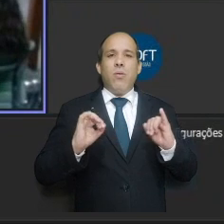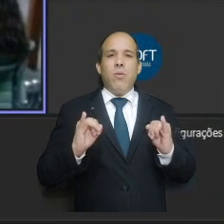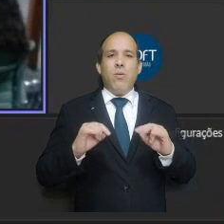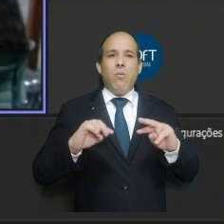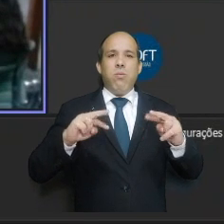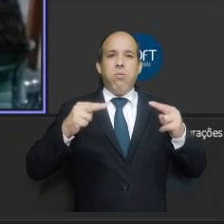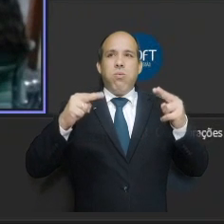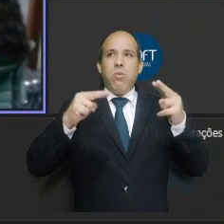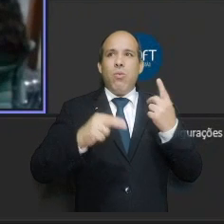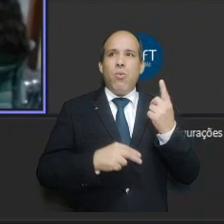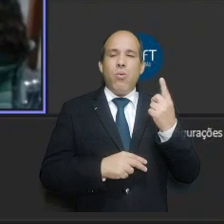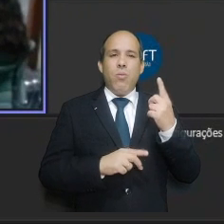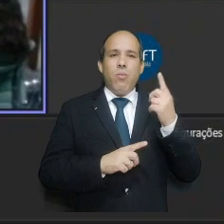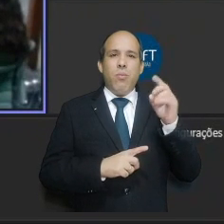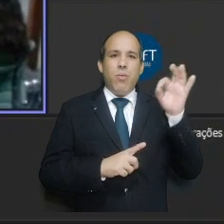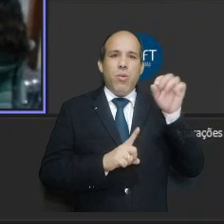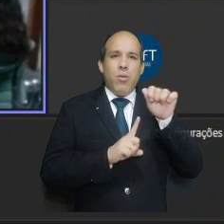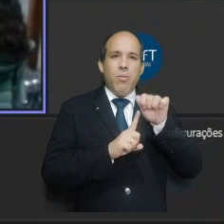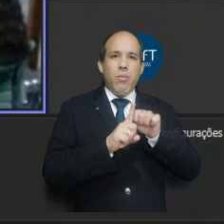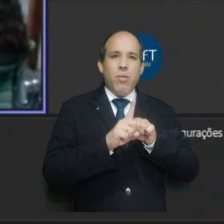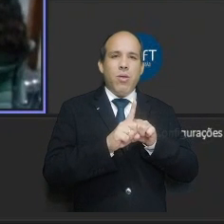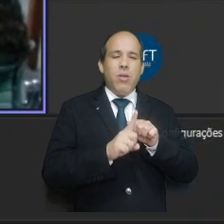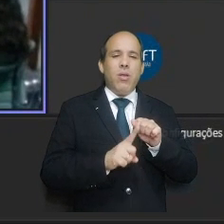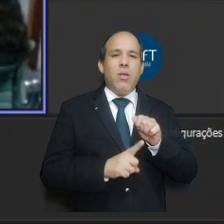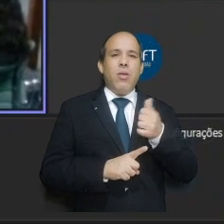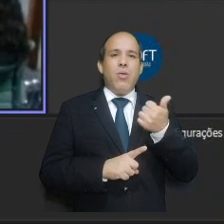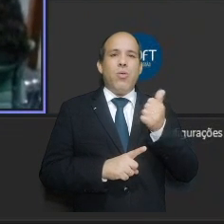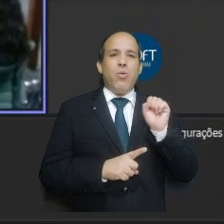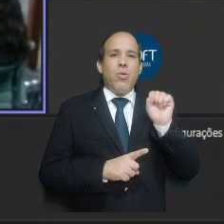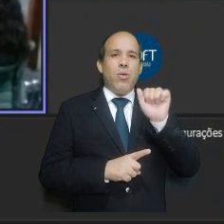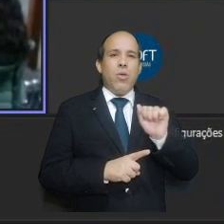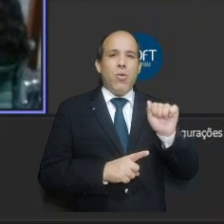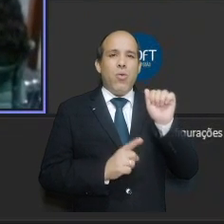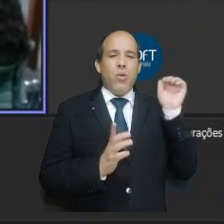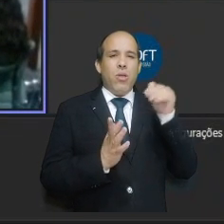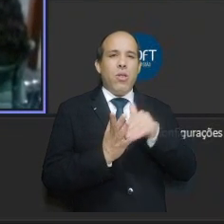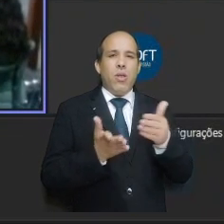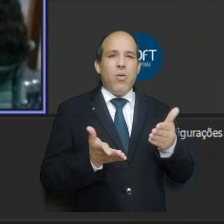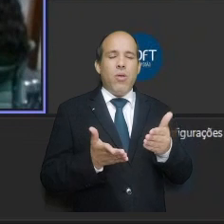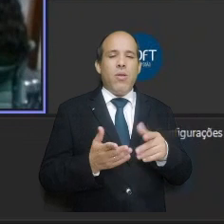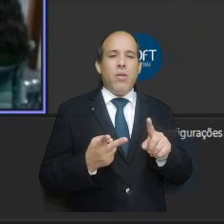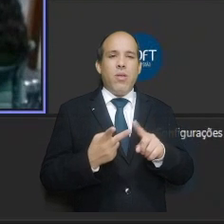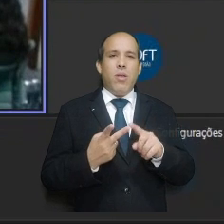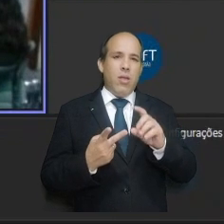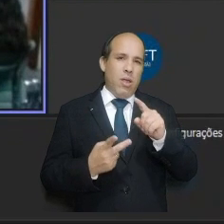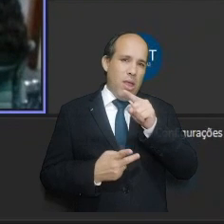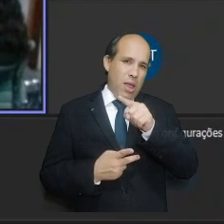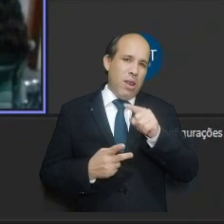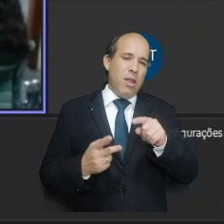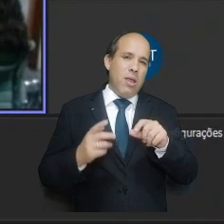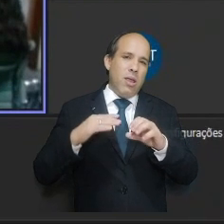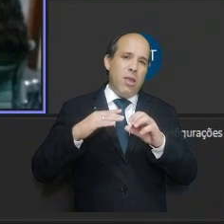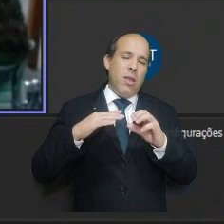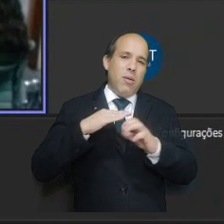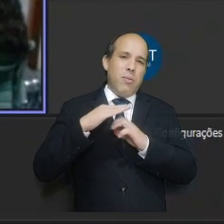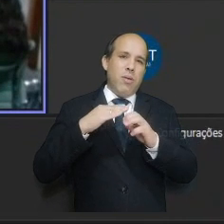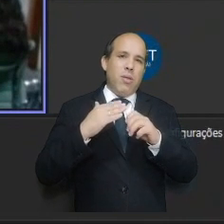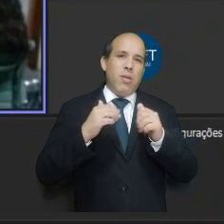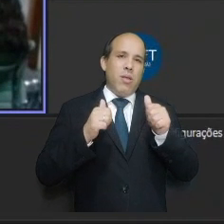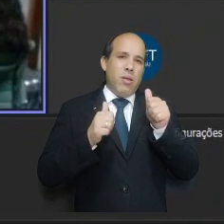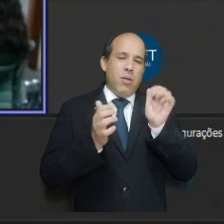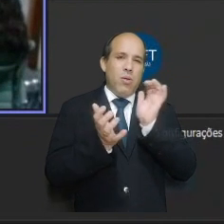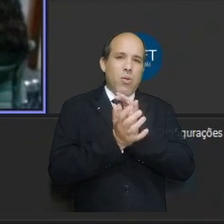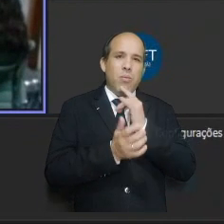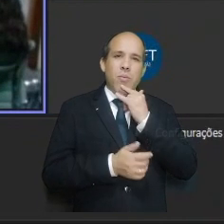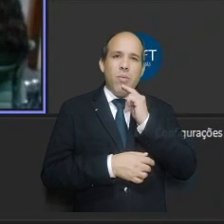25.871,51, com correção monetária e juros de 1% ao mês, desde 18 de agosto de 2018. Condenar a ré